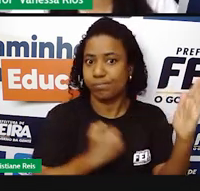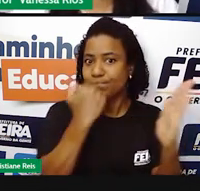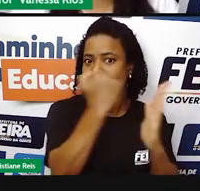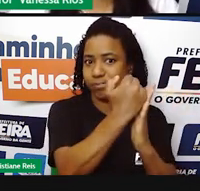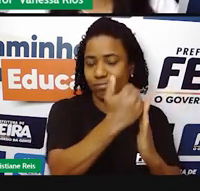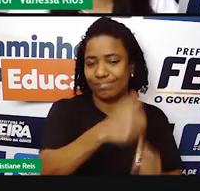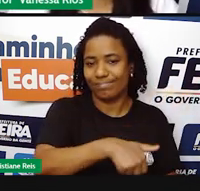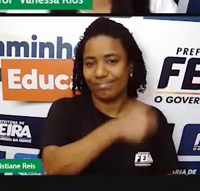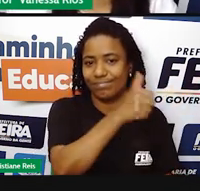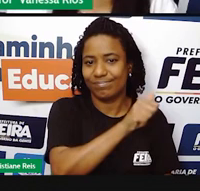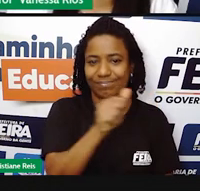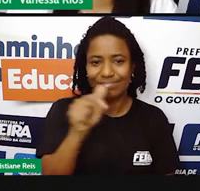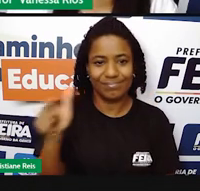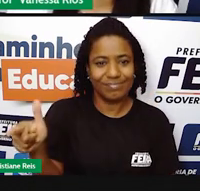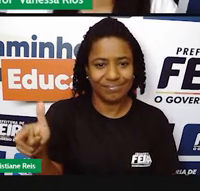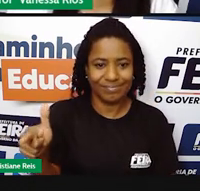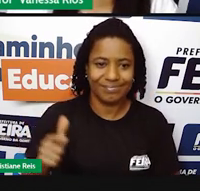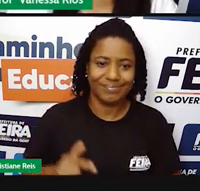a notícia.